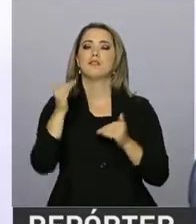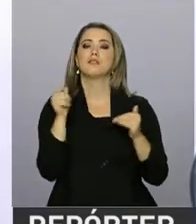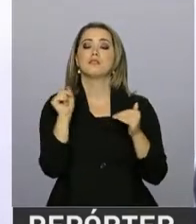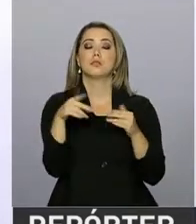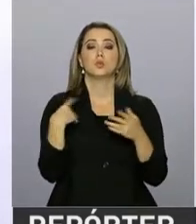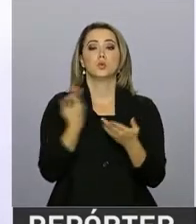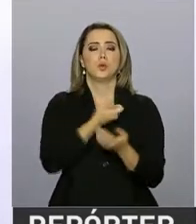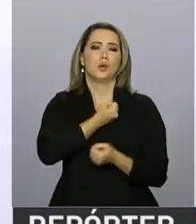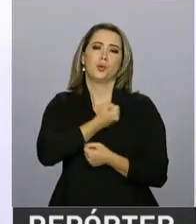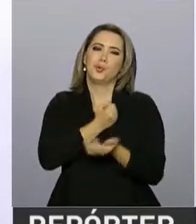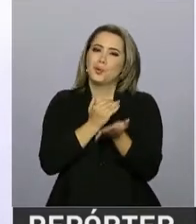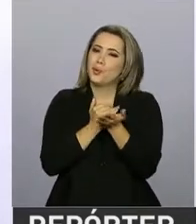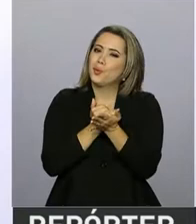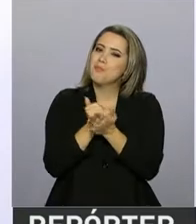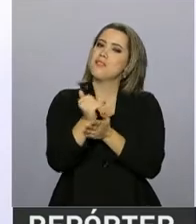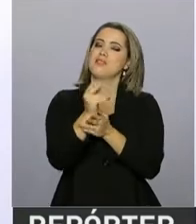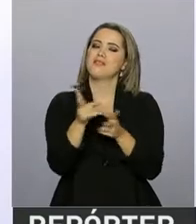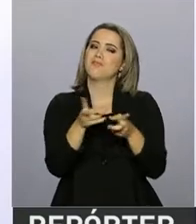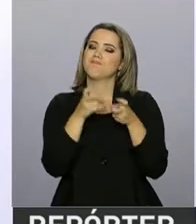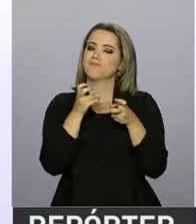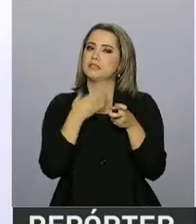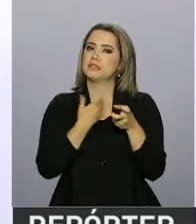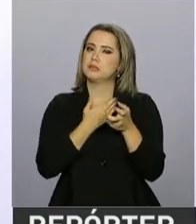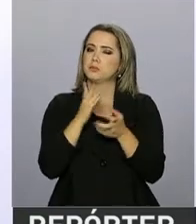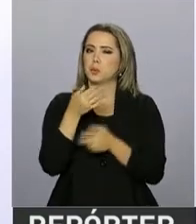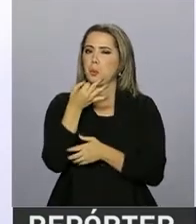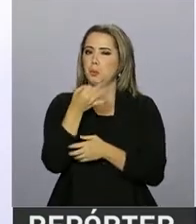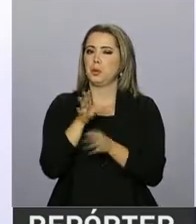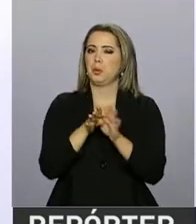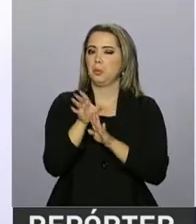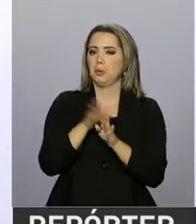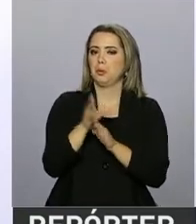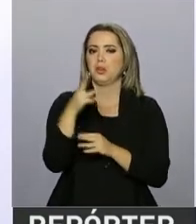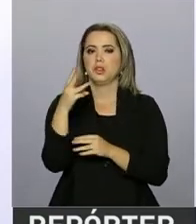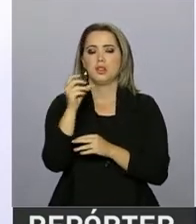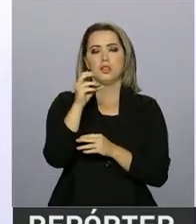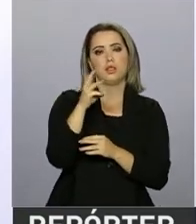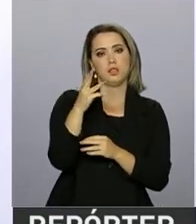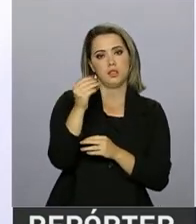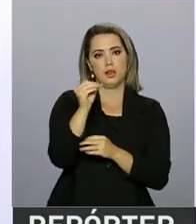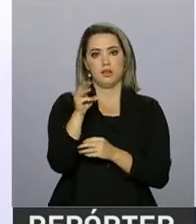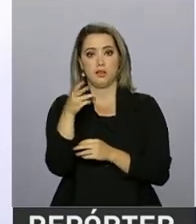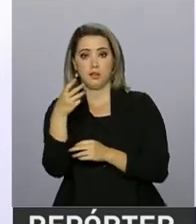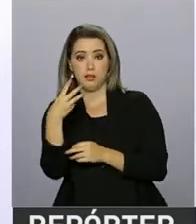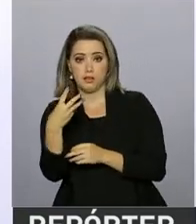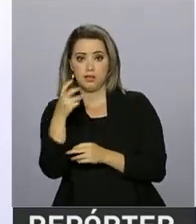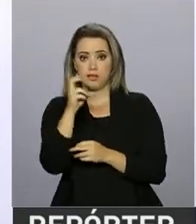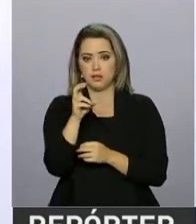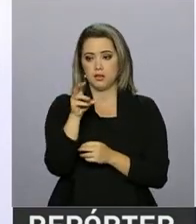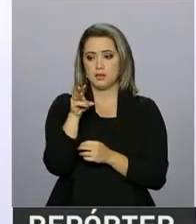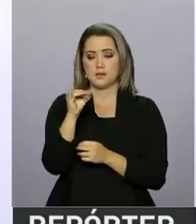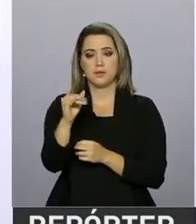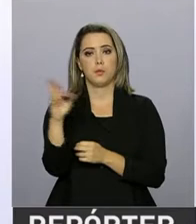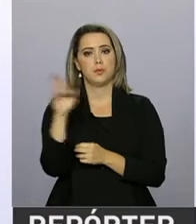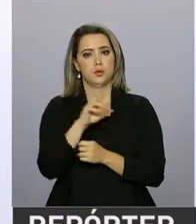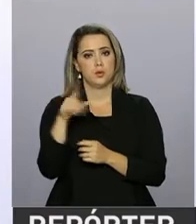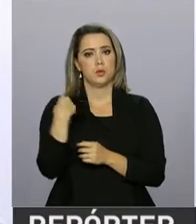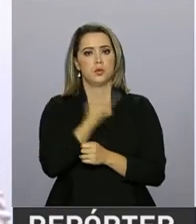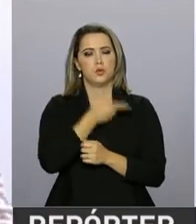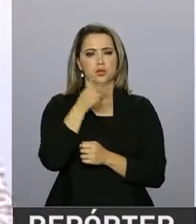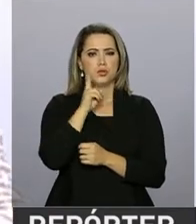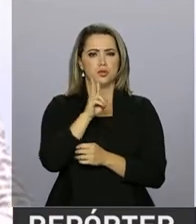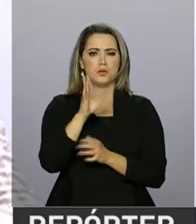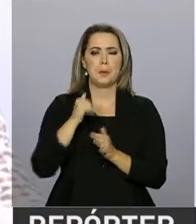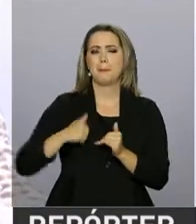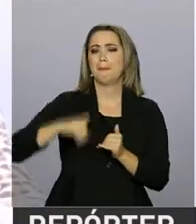aquele número inicialmente previsto entre 30 e 35 bilhões de reais hoje nós estamos trabalhando com um